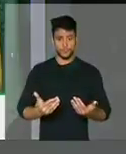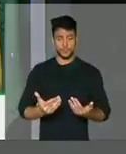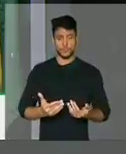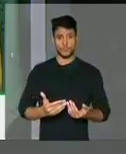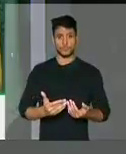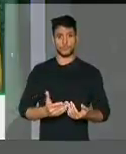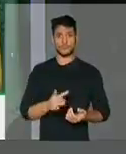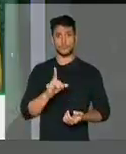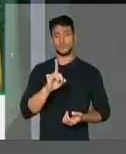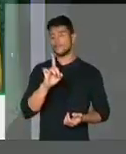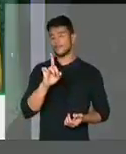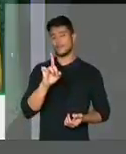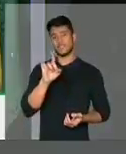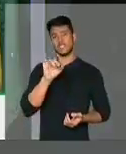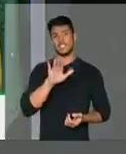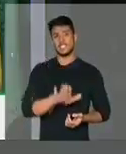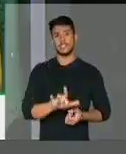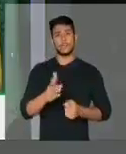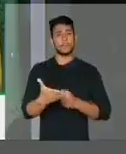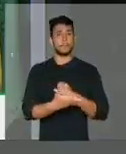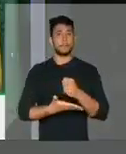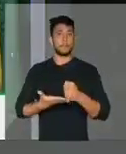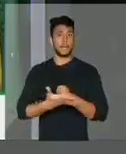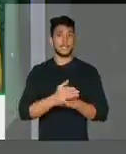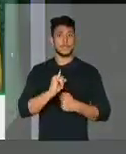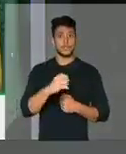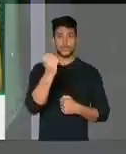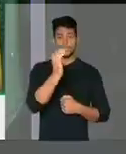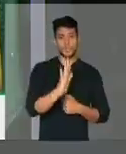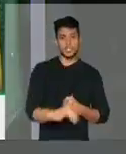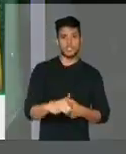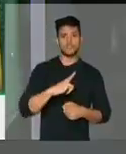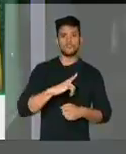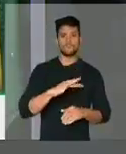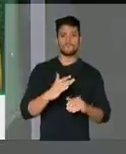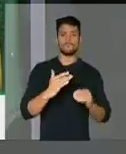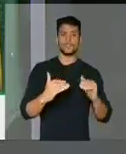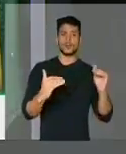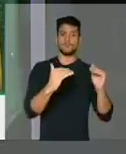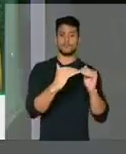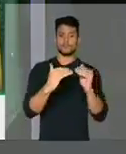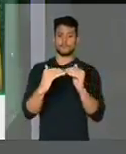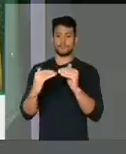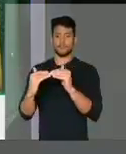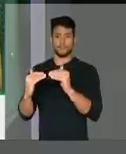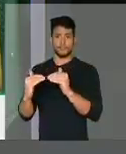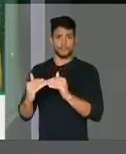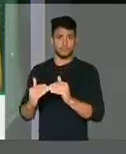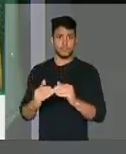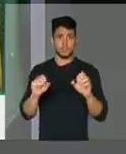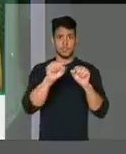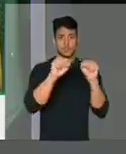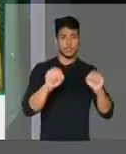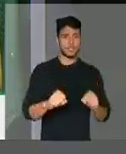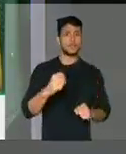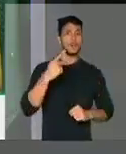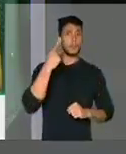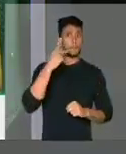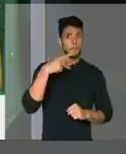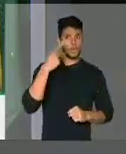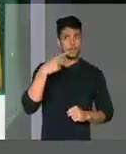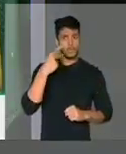ela é básica. Se o Brasil tivesse adequado o sistema político, presidencialismo com